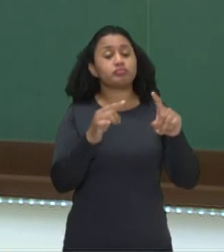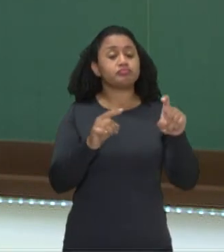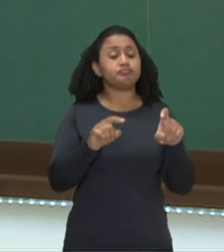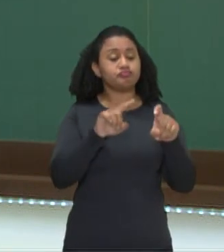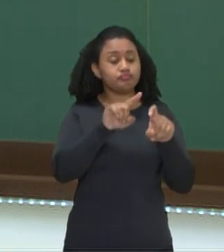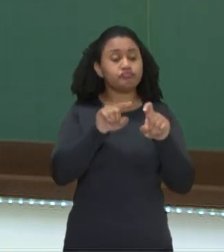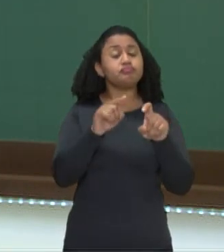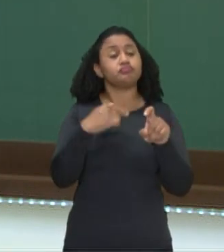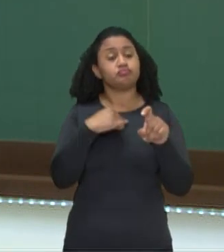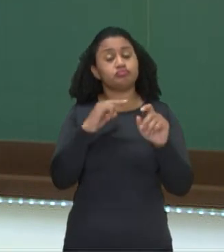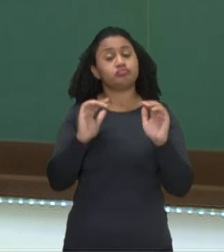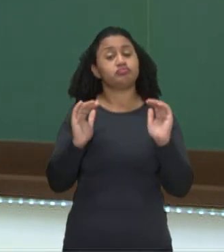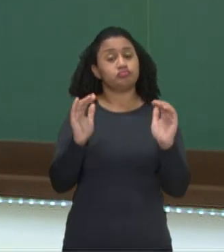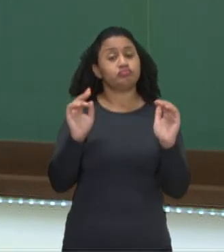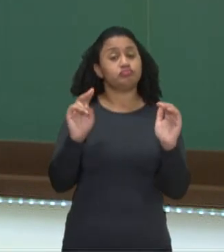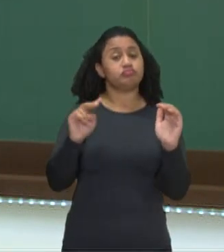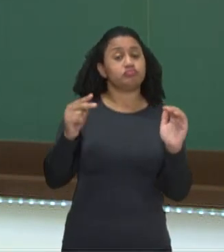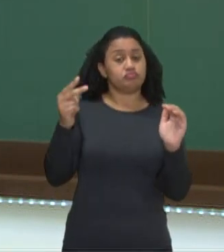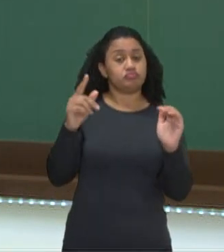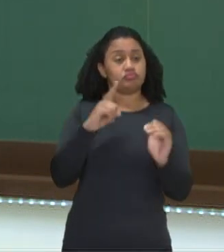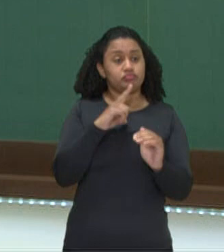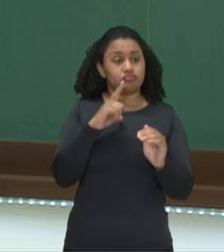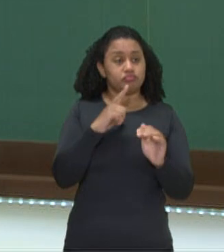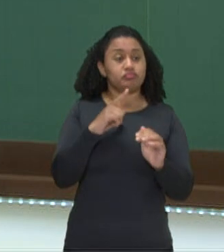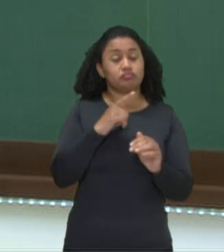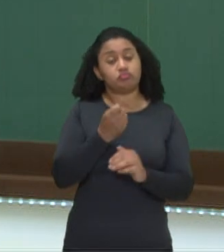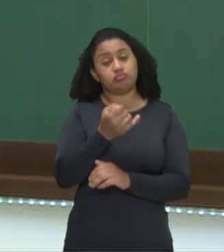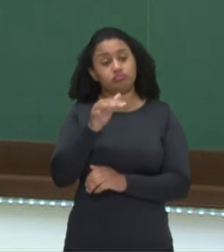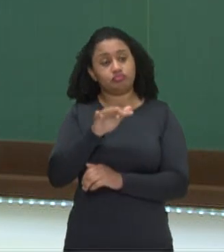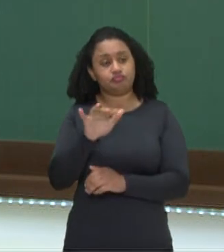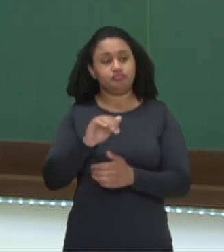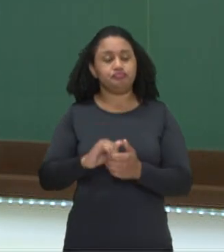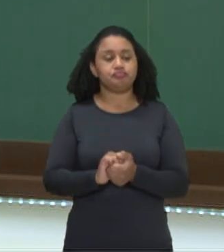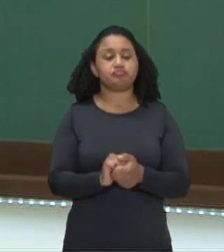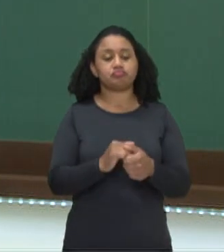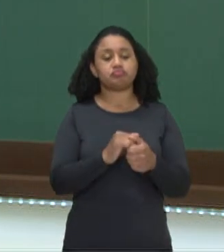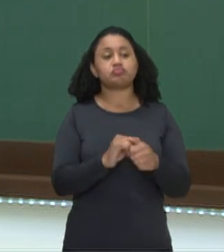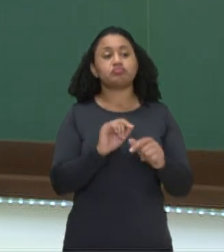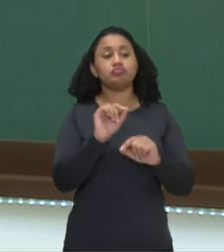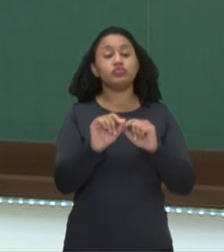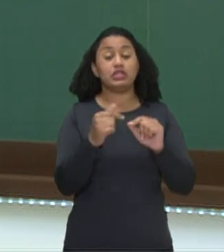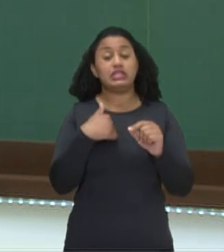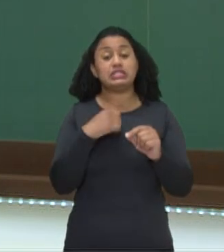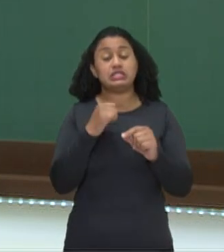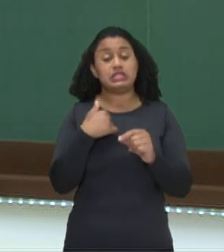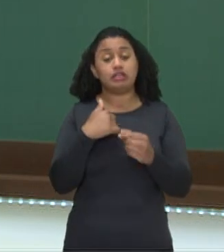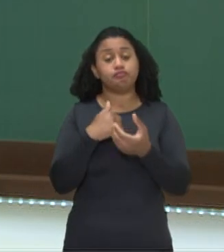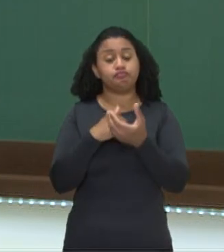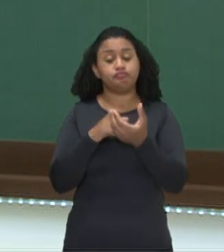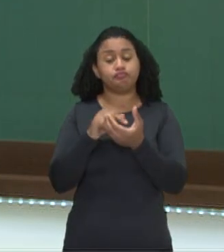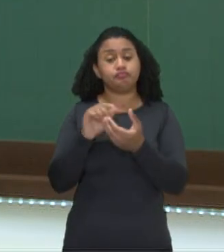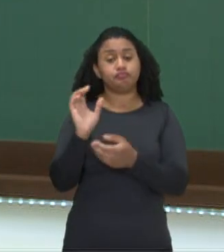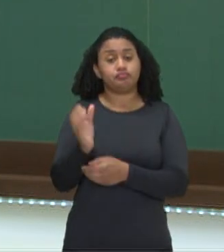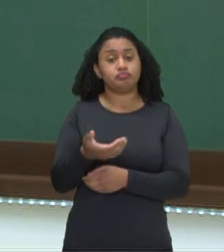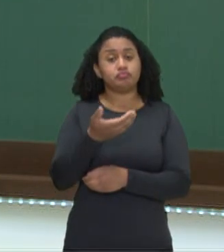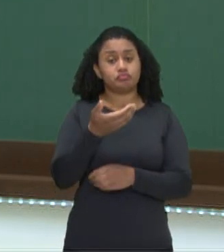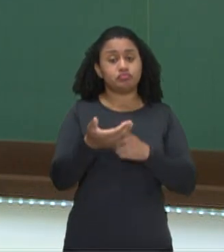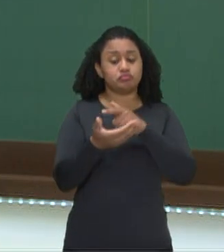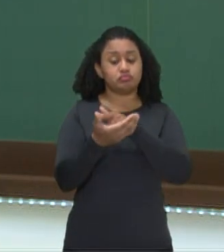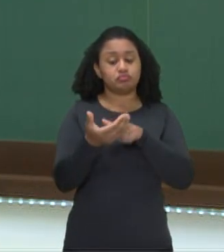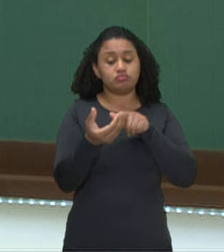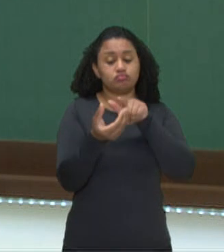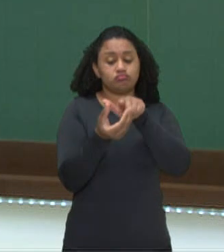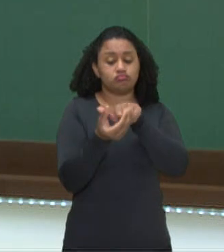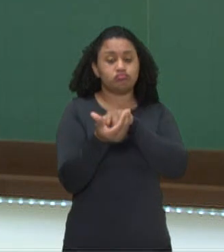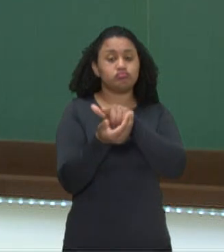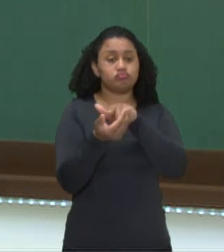uma função do segundo grau tem. Então, temos alguns casos aqui. Primeiro, concavidade da parábola voltada para cima, ou